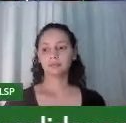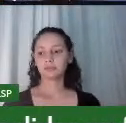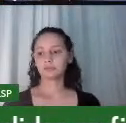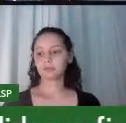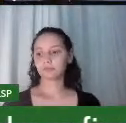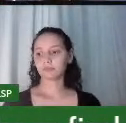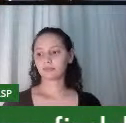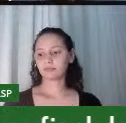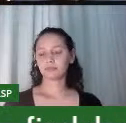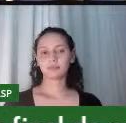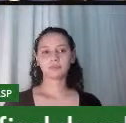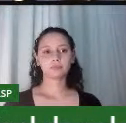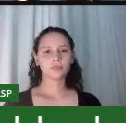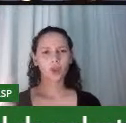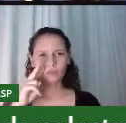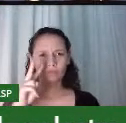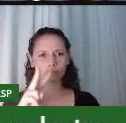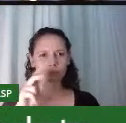Estão vendo?